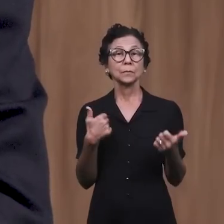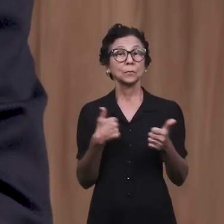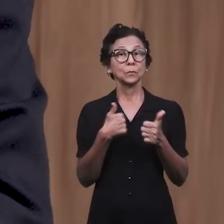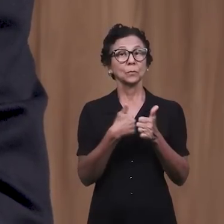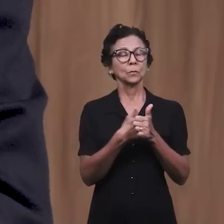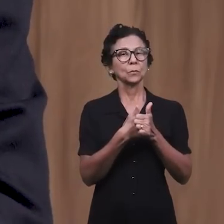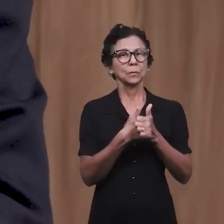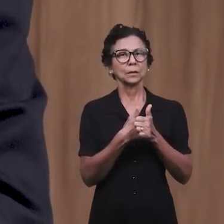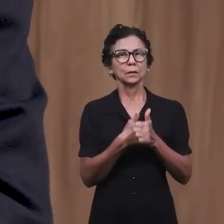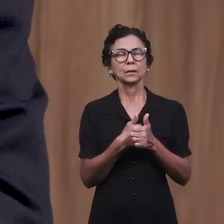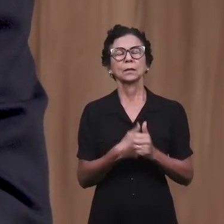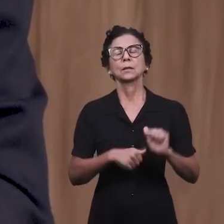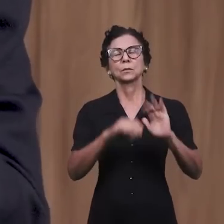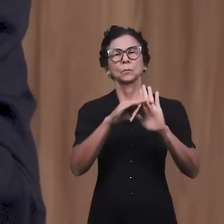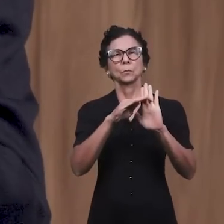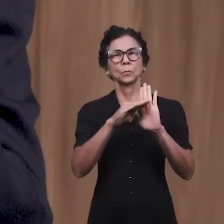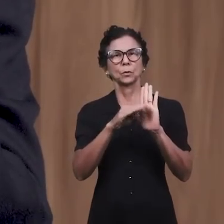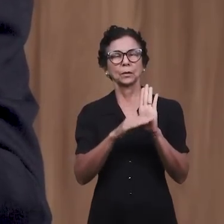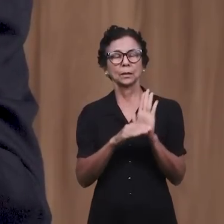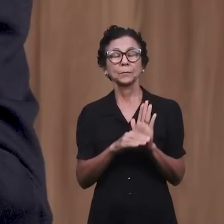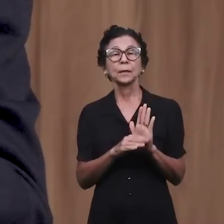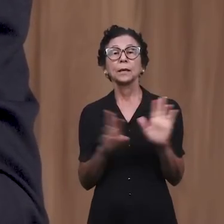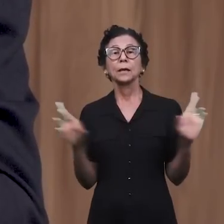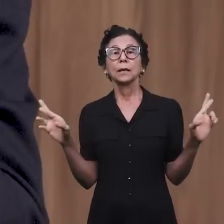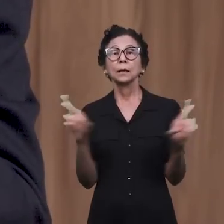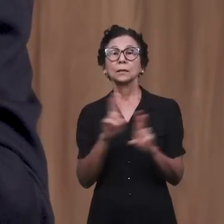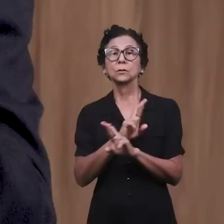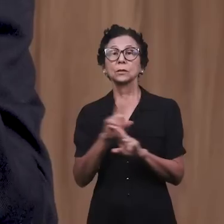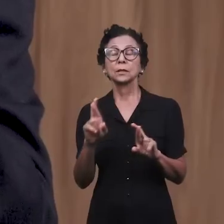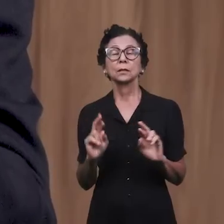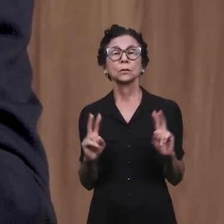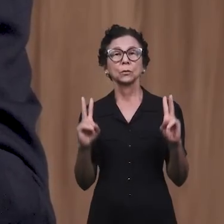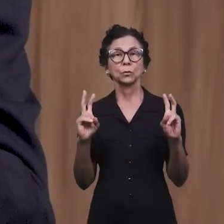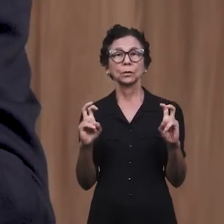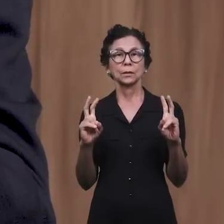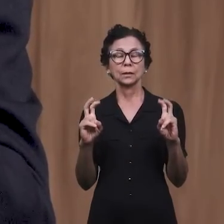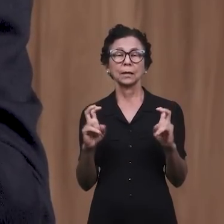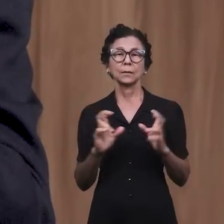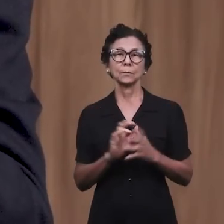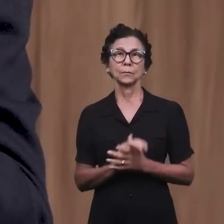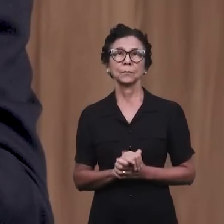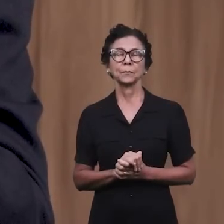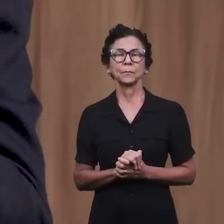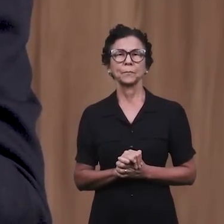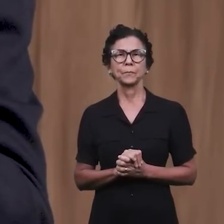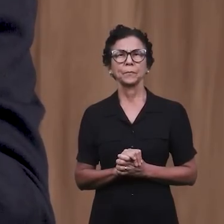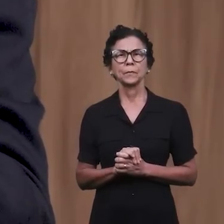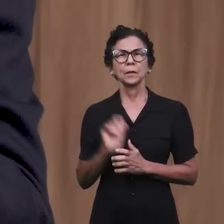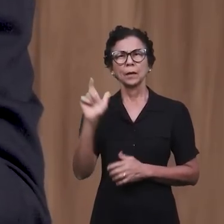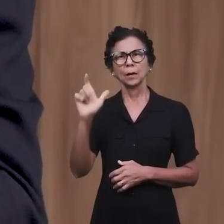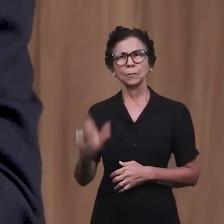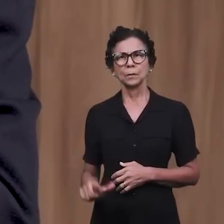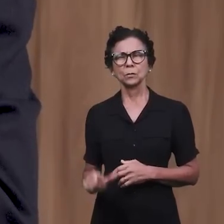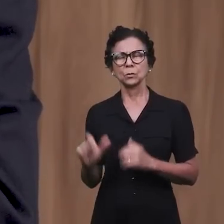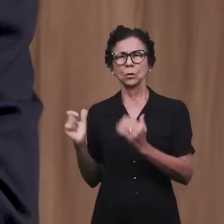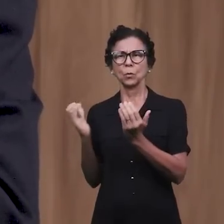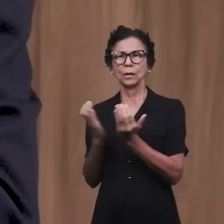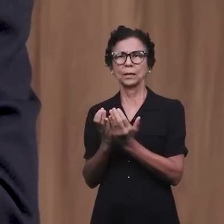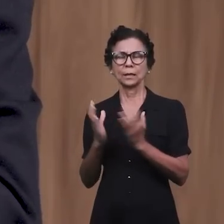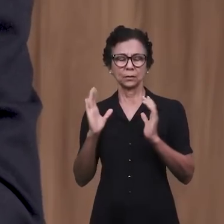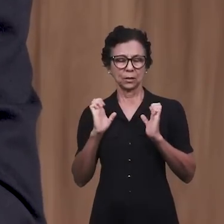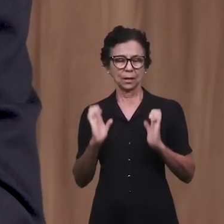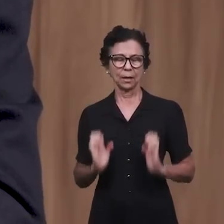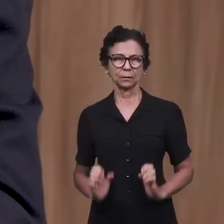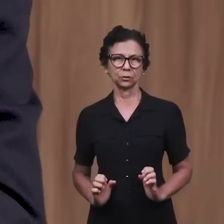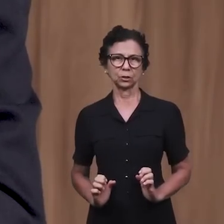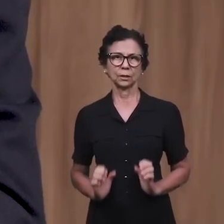aqui a nossa programação relacionada ao nosso tema, que é a ética na vida do crente. E nós